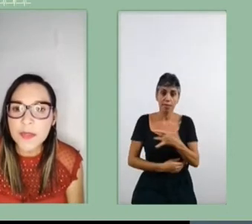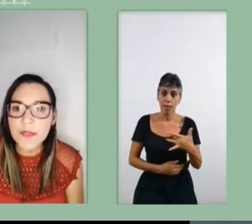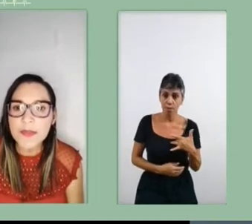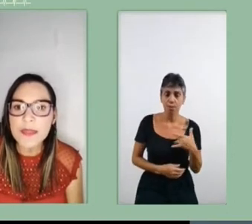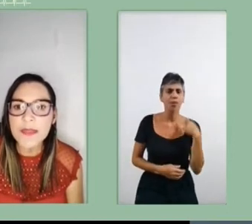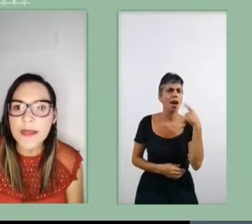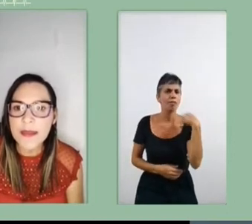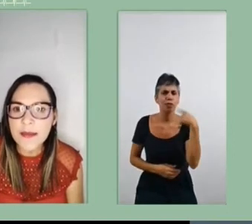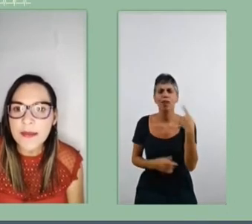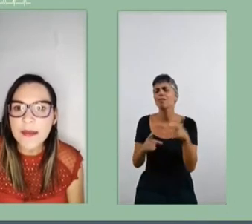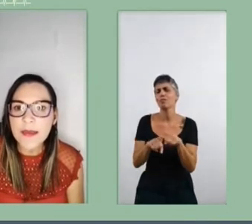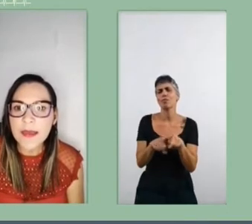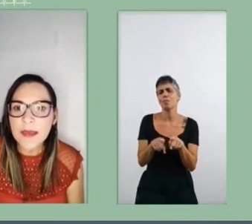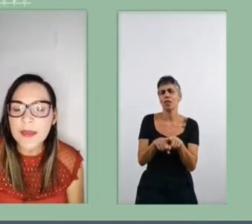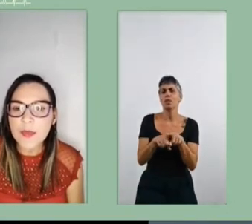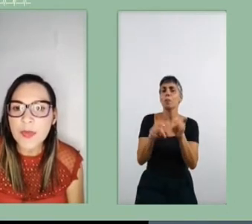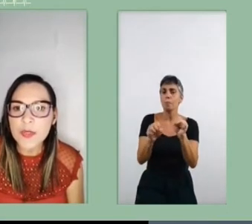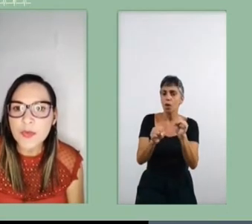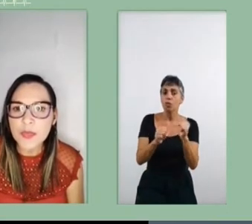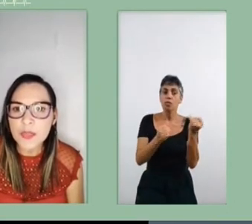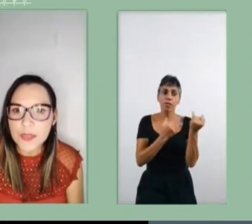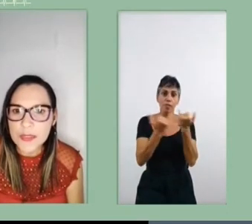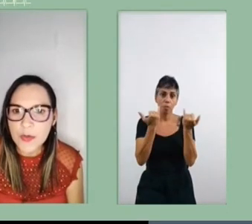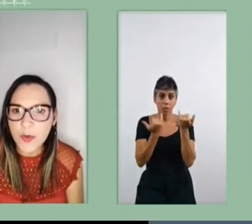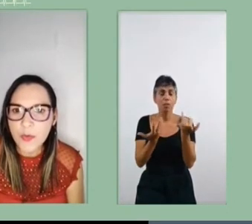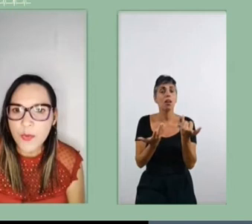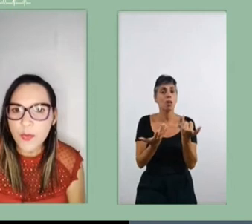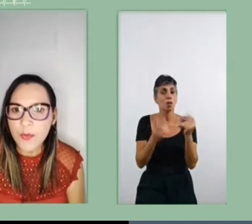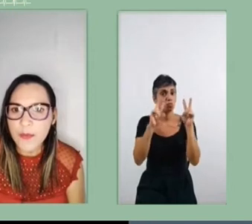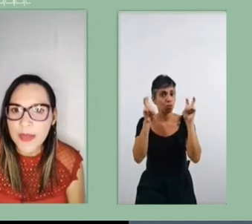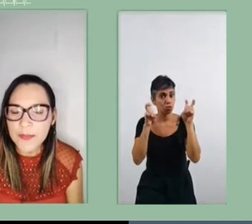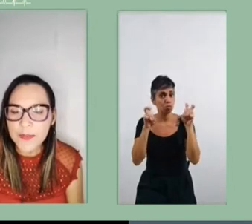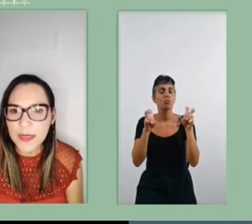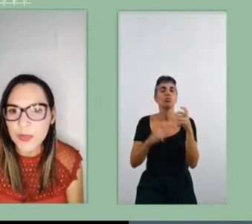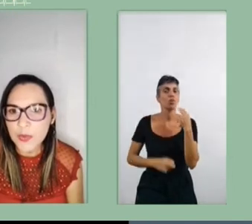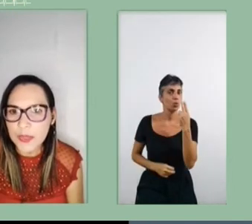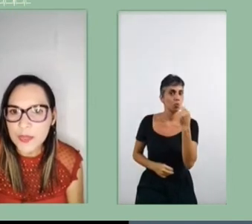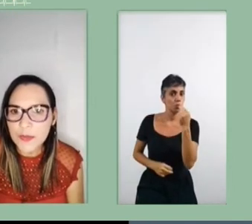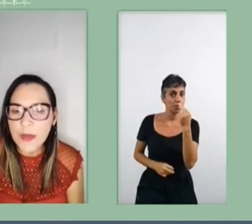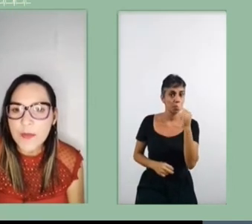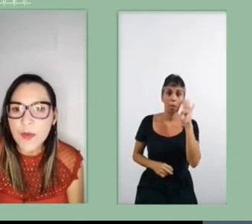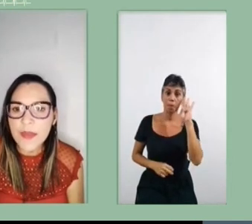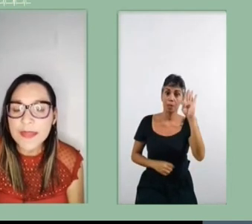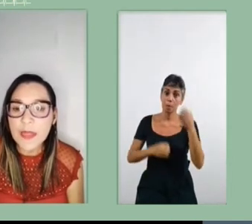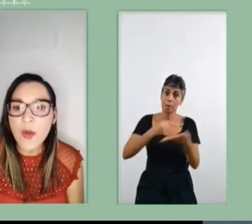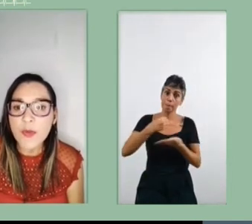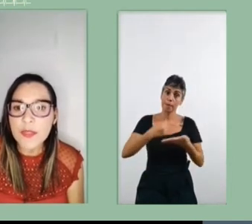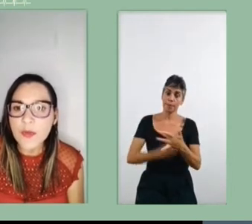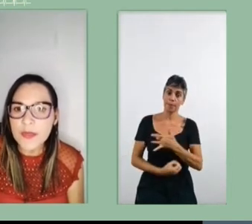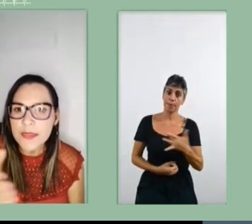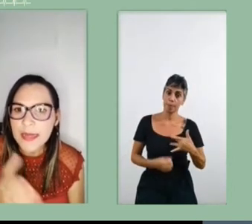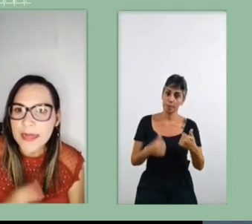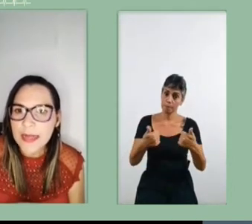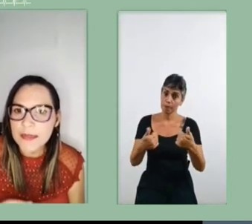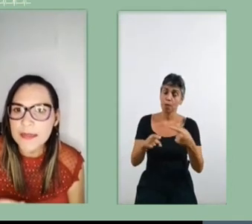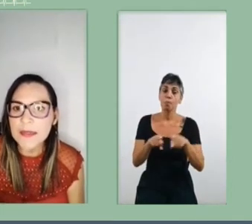que é importante você se inteirar do assunto de nutrição como base para tudo isso, porque vai ter outras